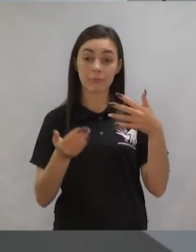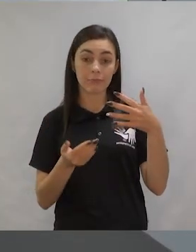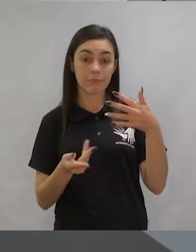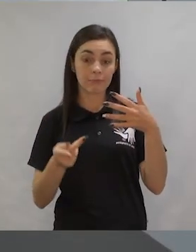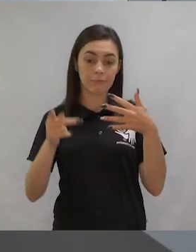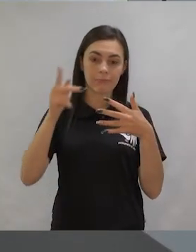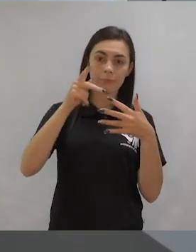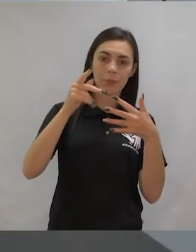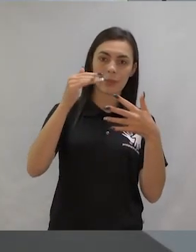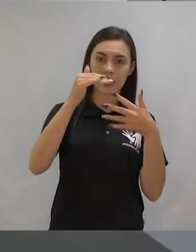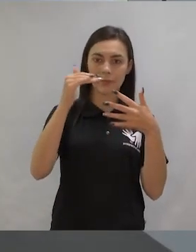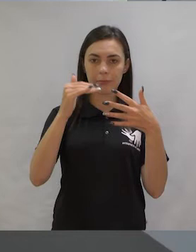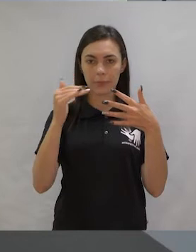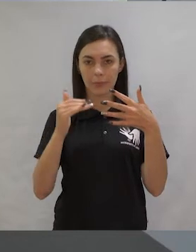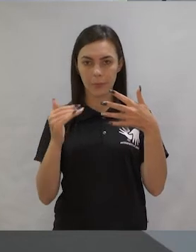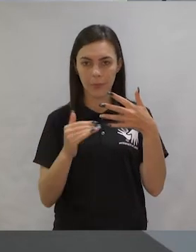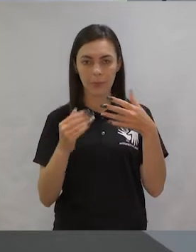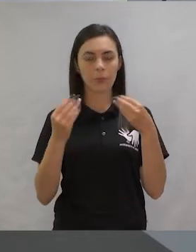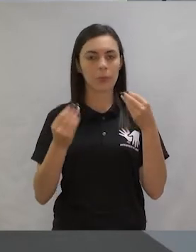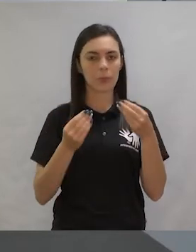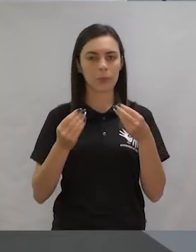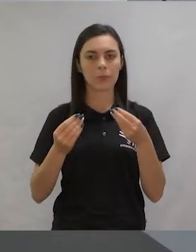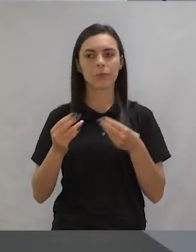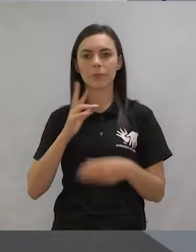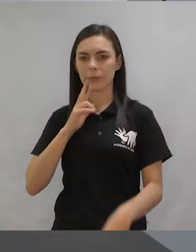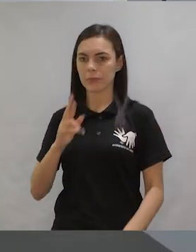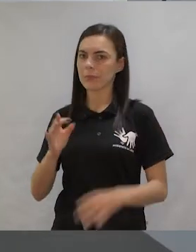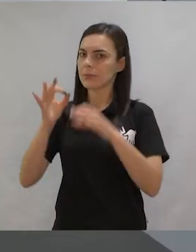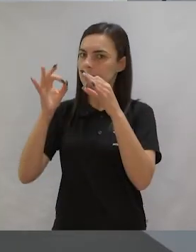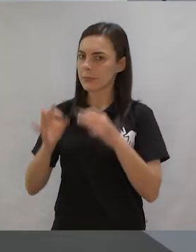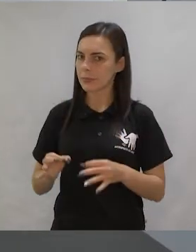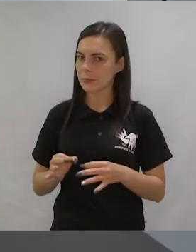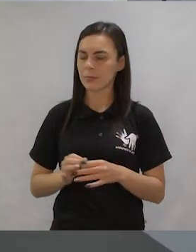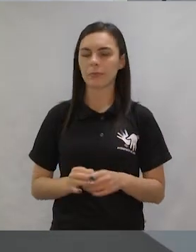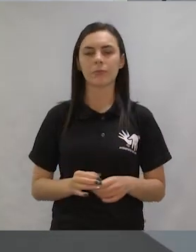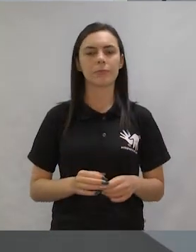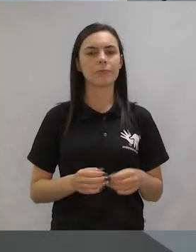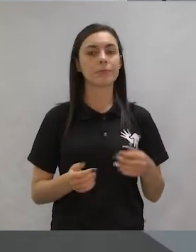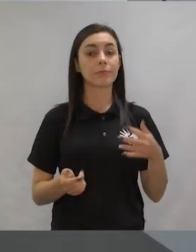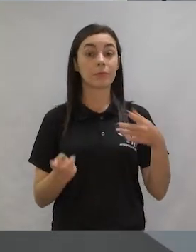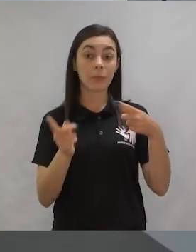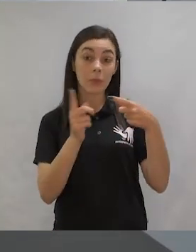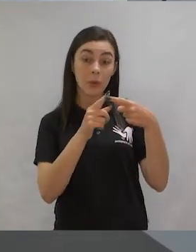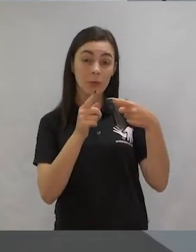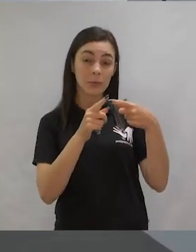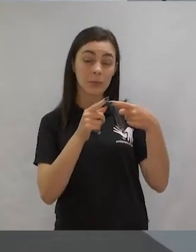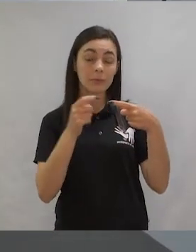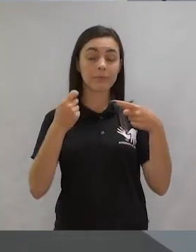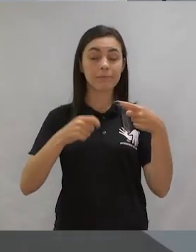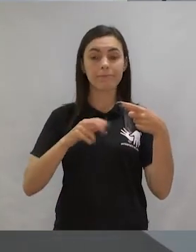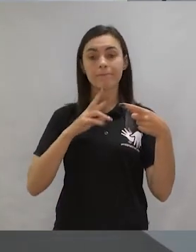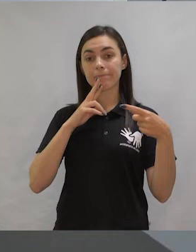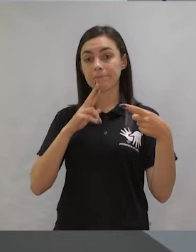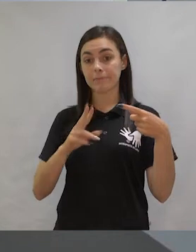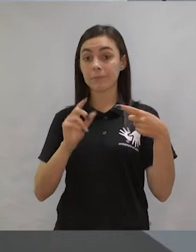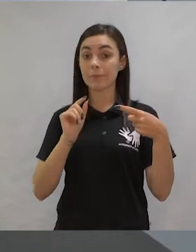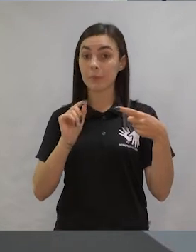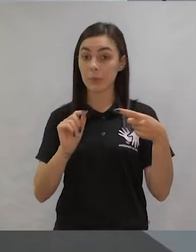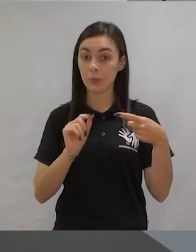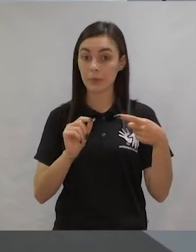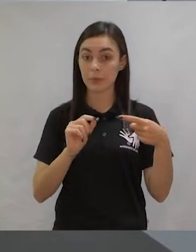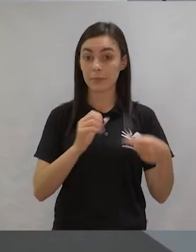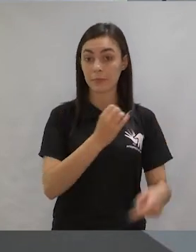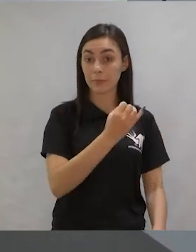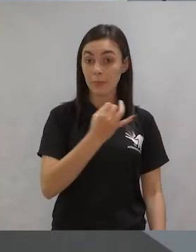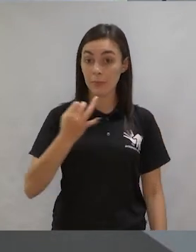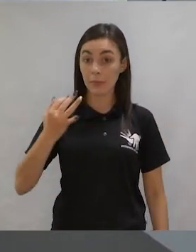uma ordem para o resultado dar bem correto. A primeira coisa que eu preciso resolver numa expressão são